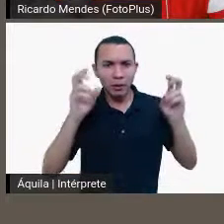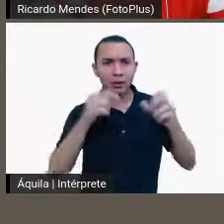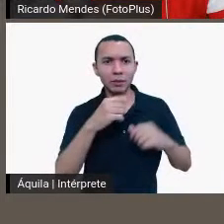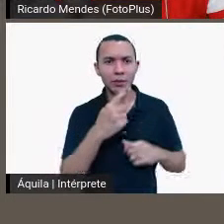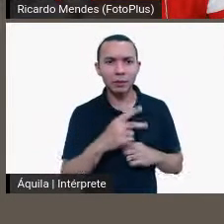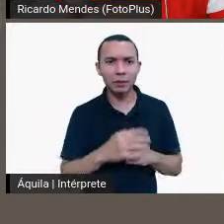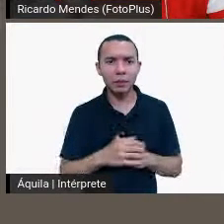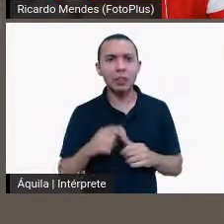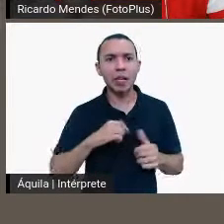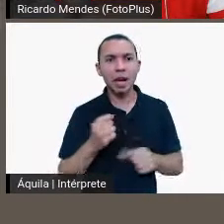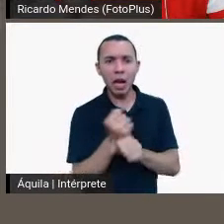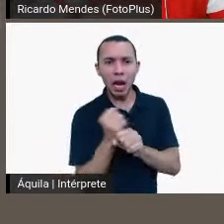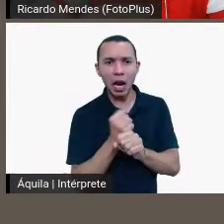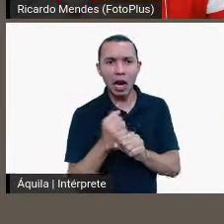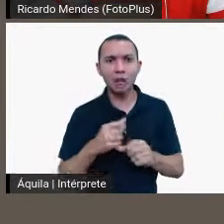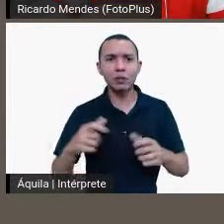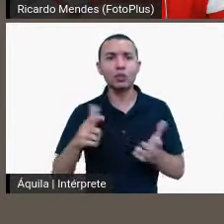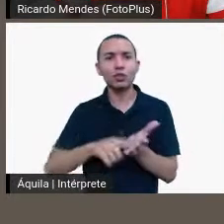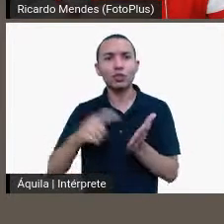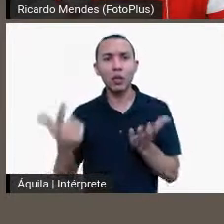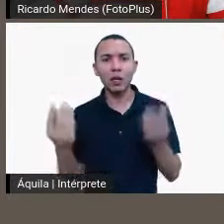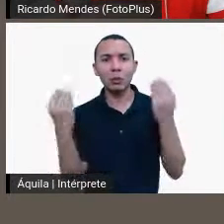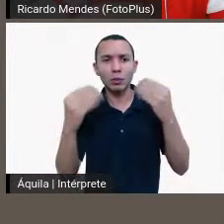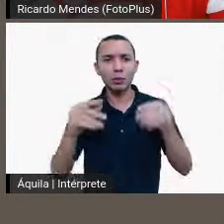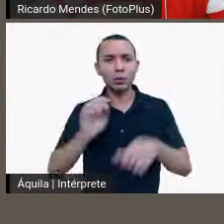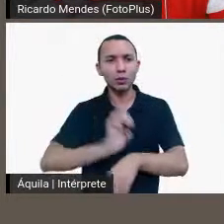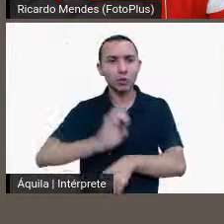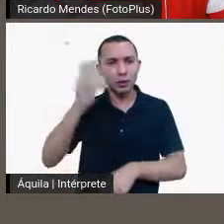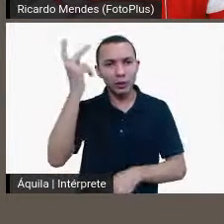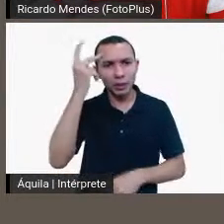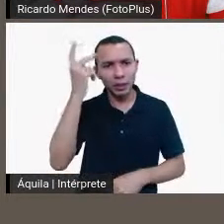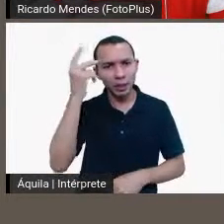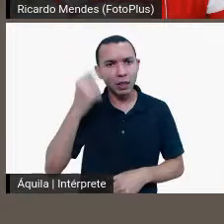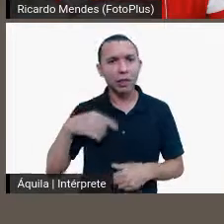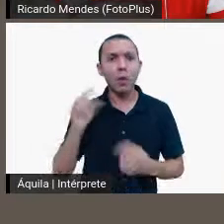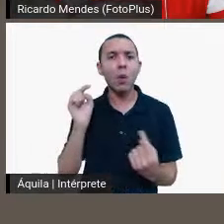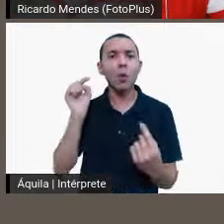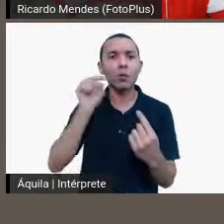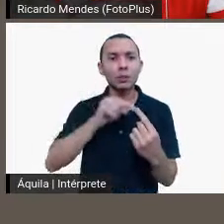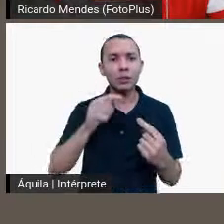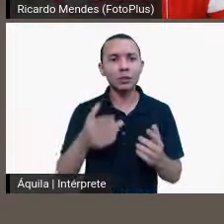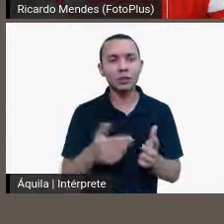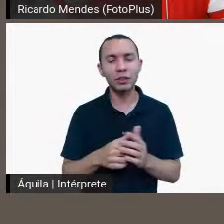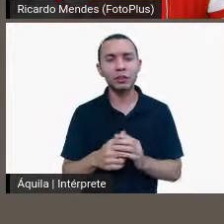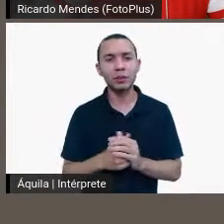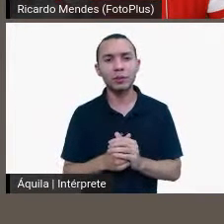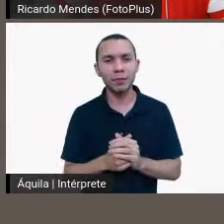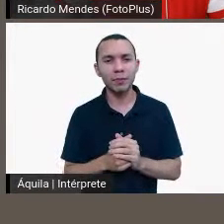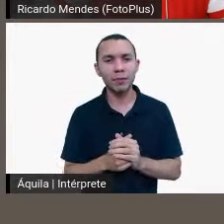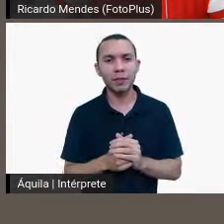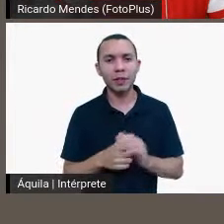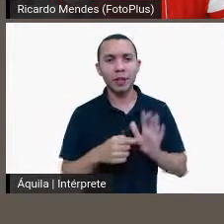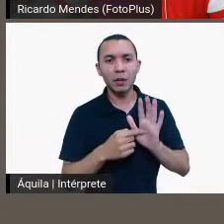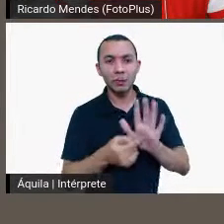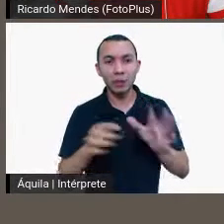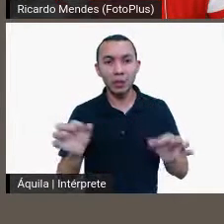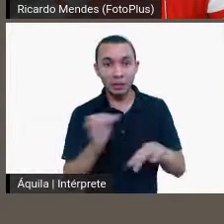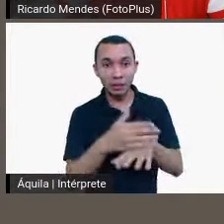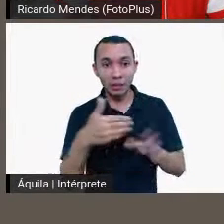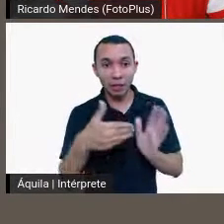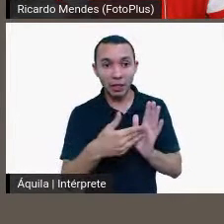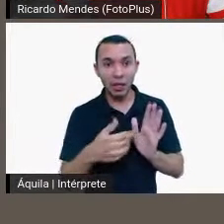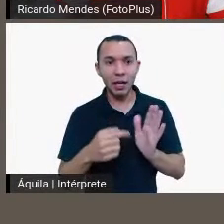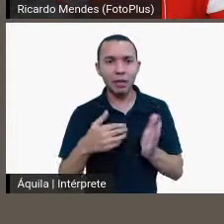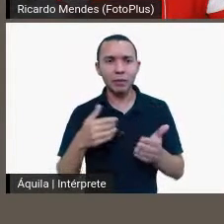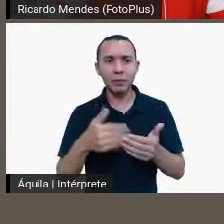por alguns anos em sua coluna no jornal Estado de São Paulo, na perspectiva de traçar uma história do meio que acaba nessa versão mais por se aproximar ao